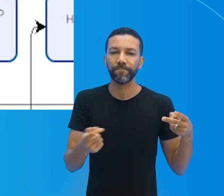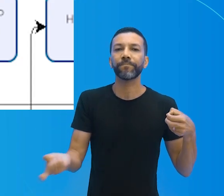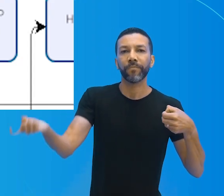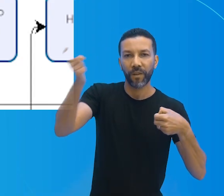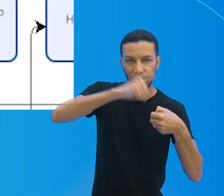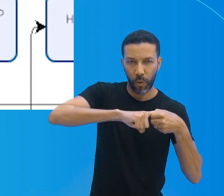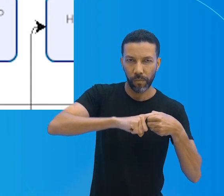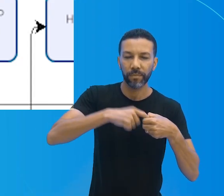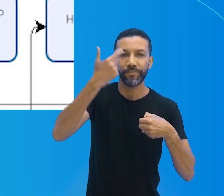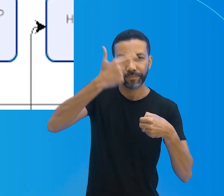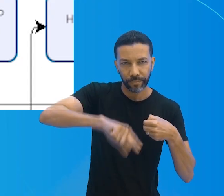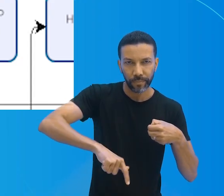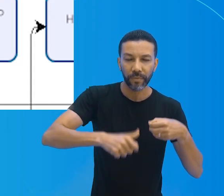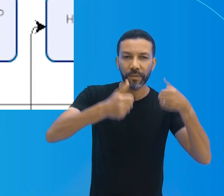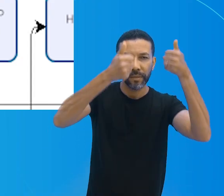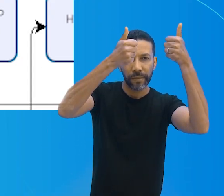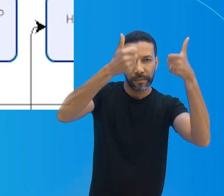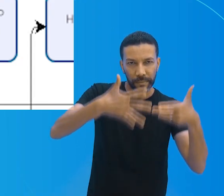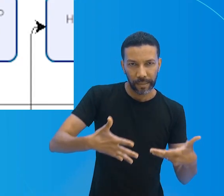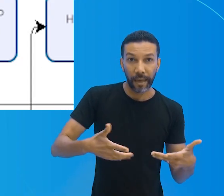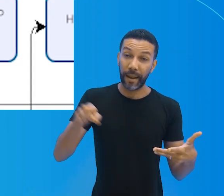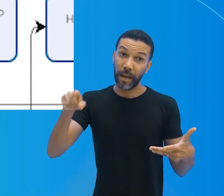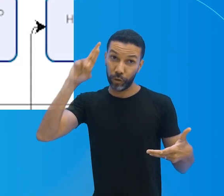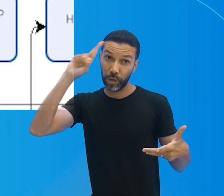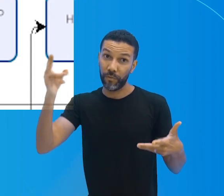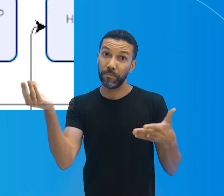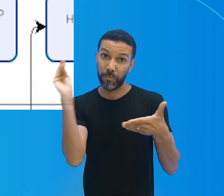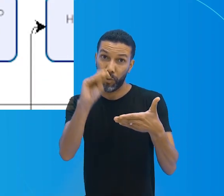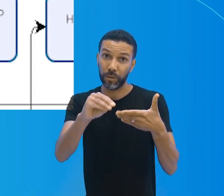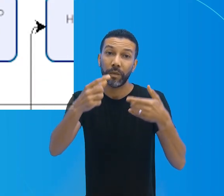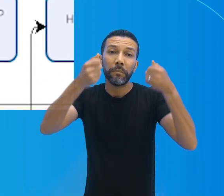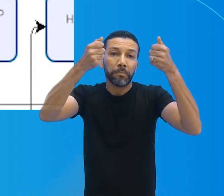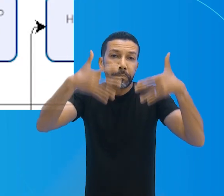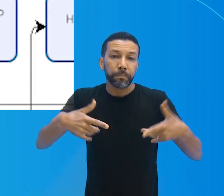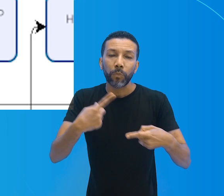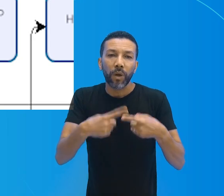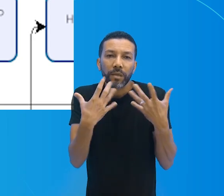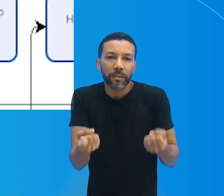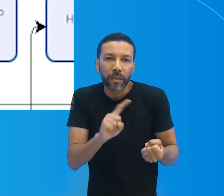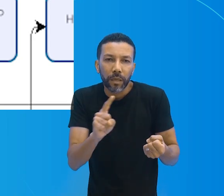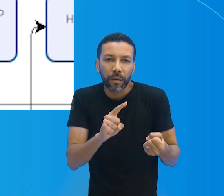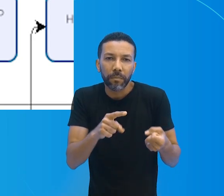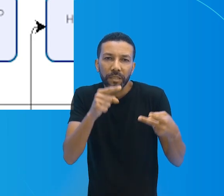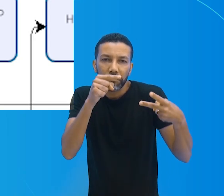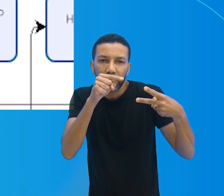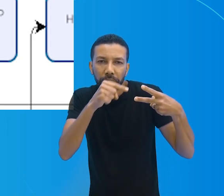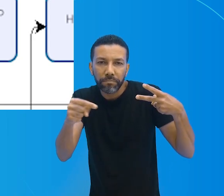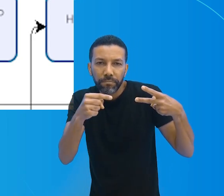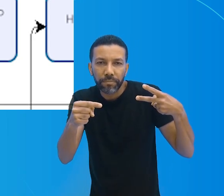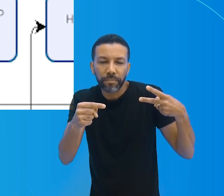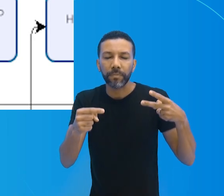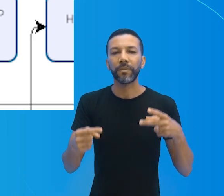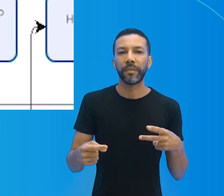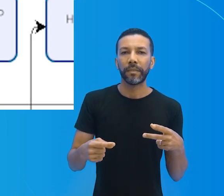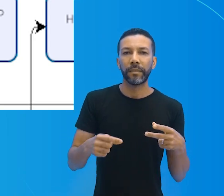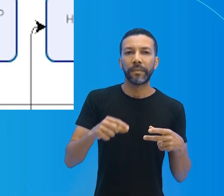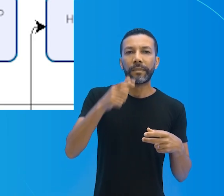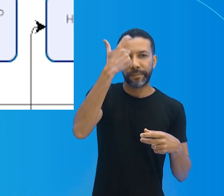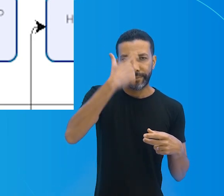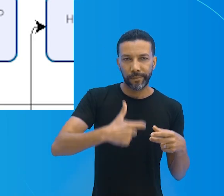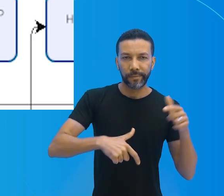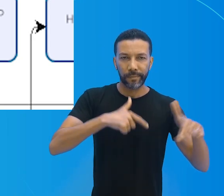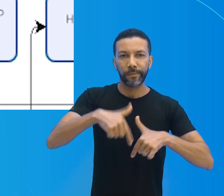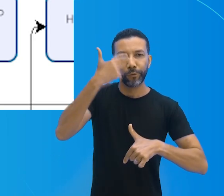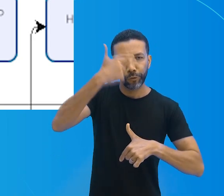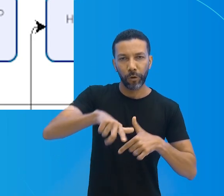negada, é preciso que o chefe adicione o motivo. Por que essa entrega está negada pela chefia? E se